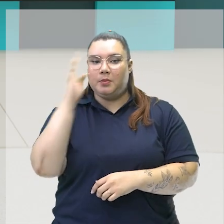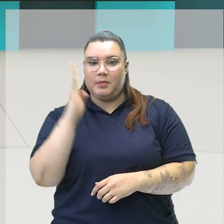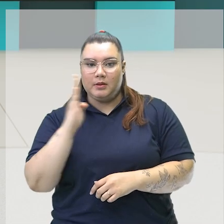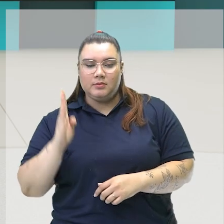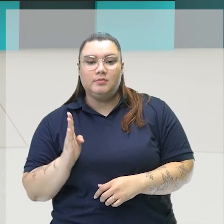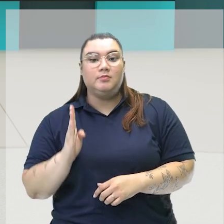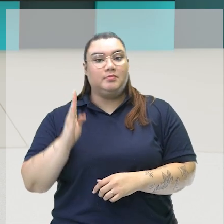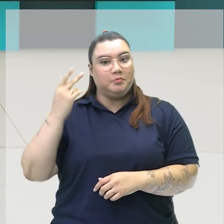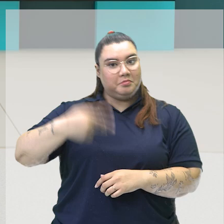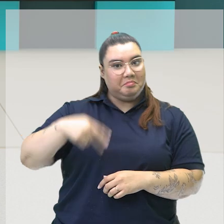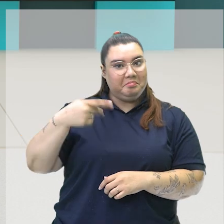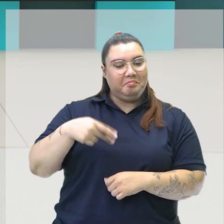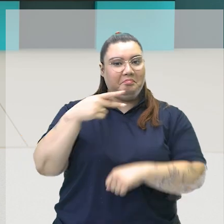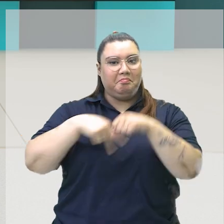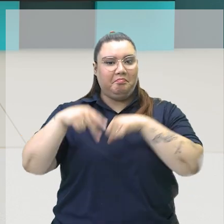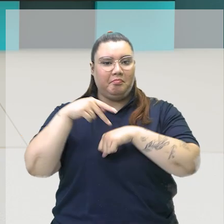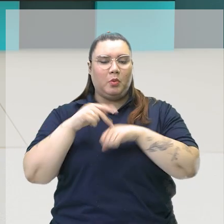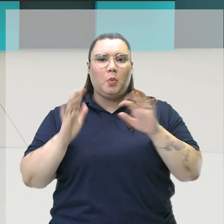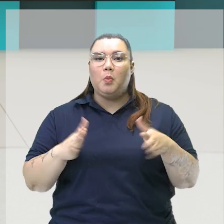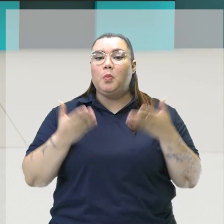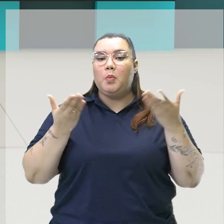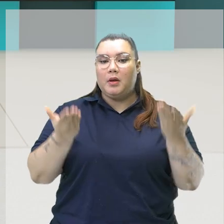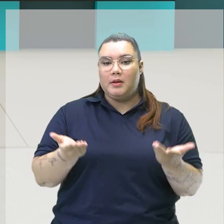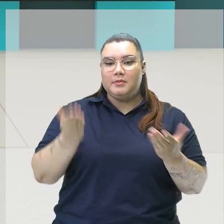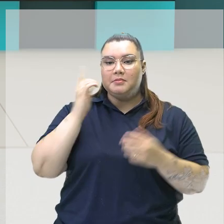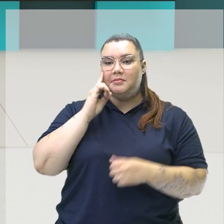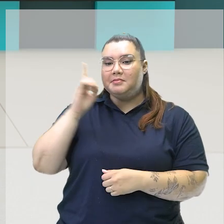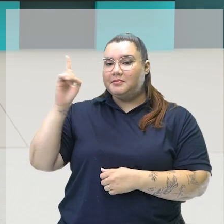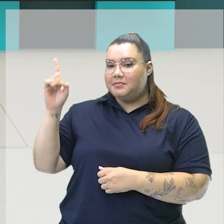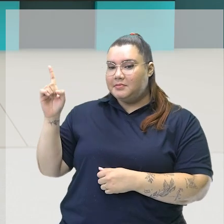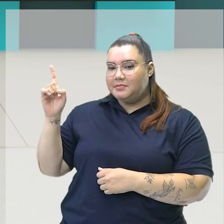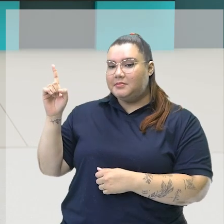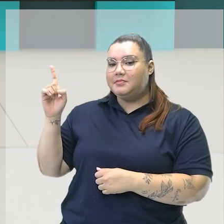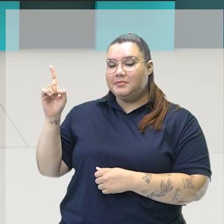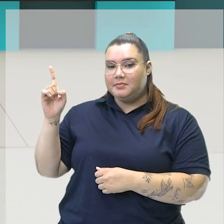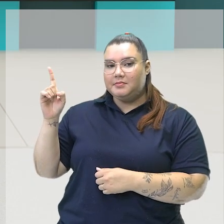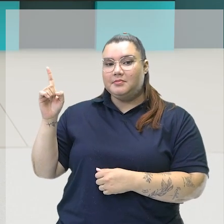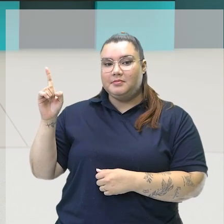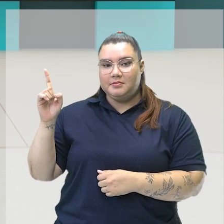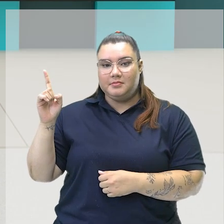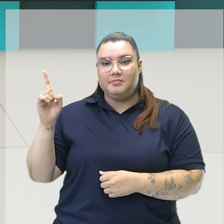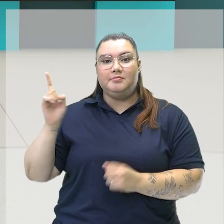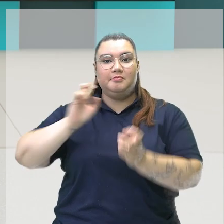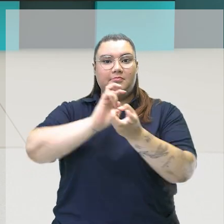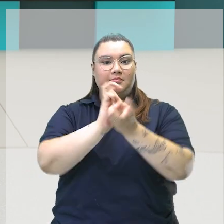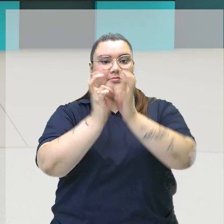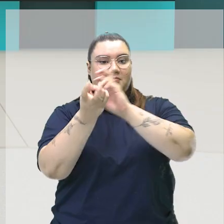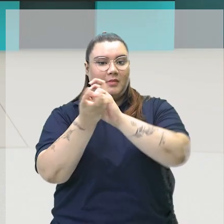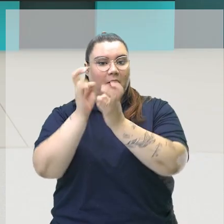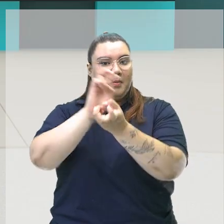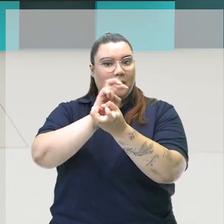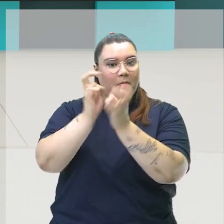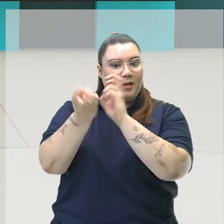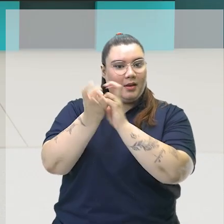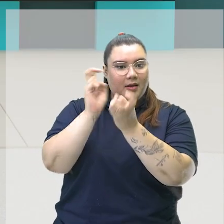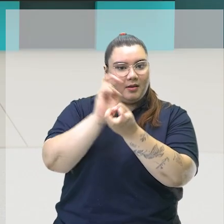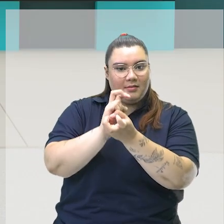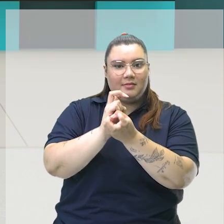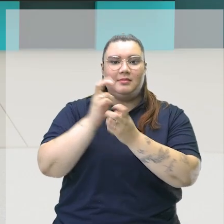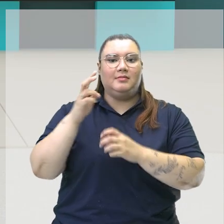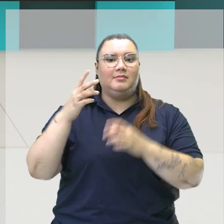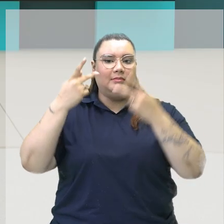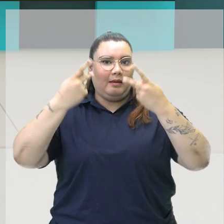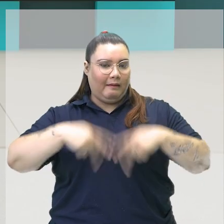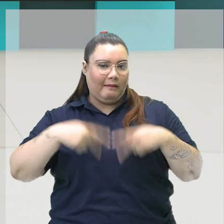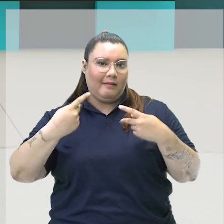aqui do nosso país. Vamos ver quais são? Vamos relembrar, na verdade. Olha aqui, ó, a capoeira é marca